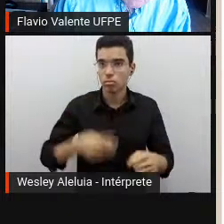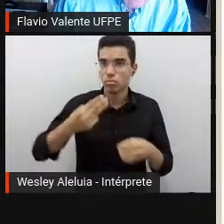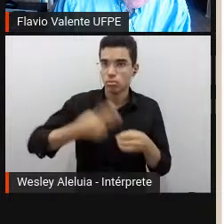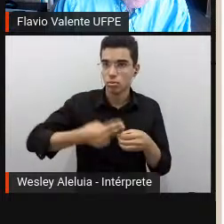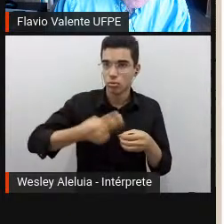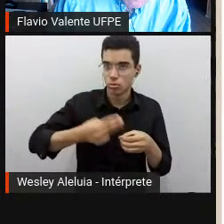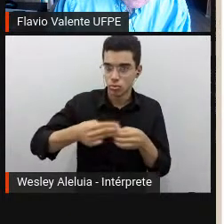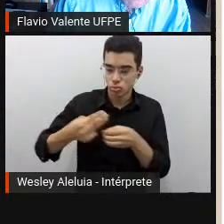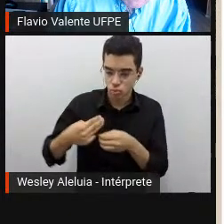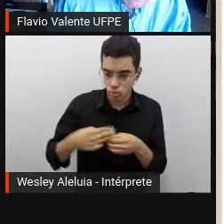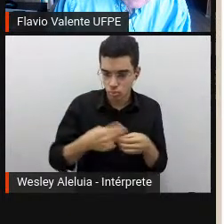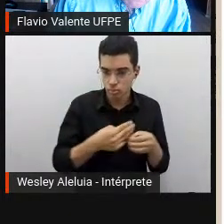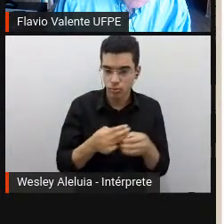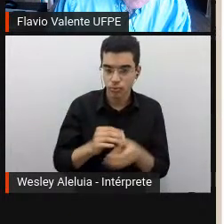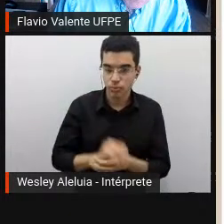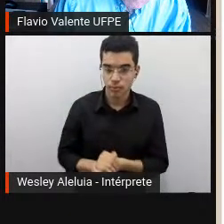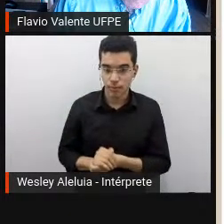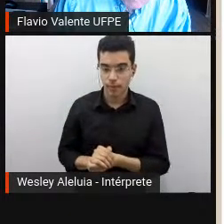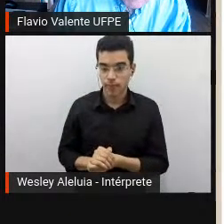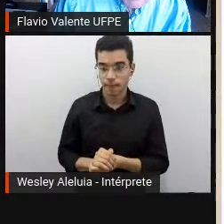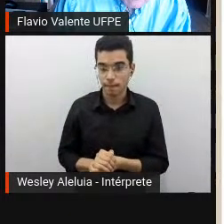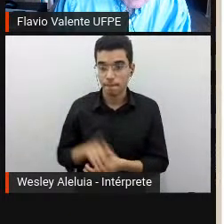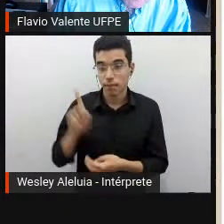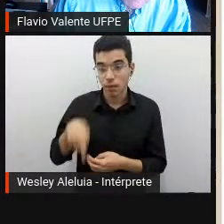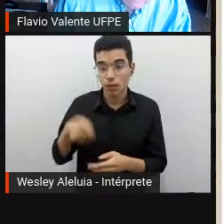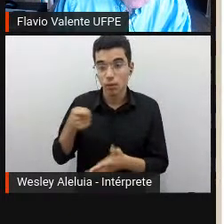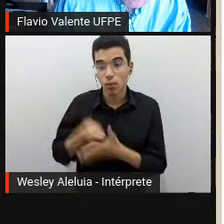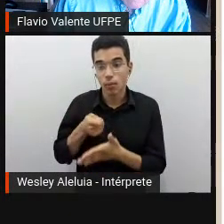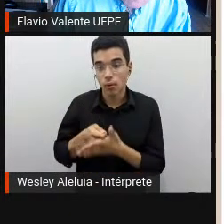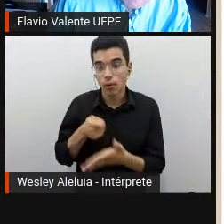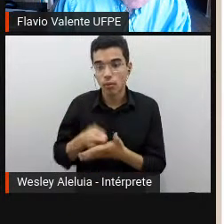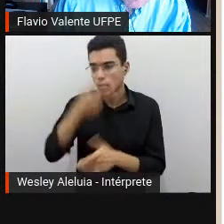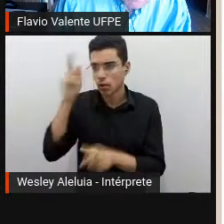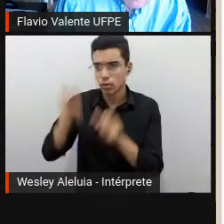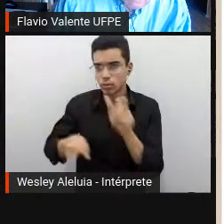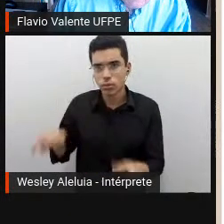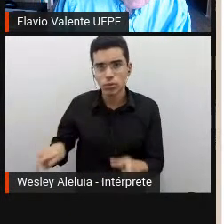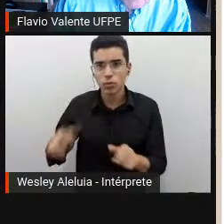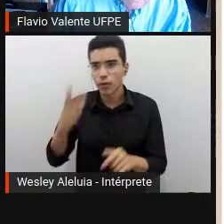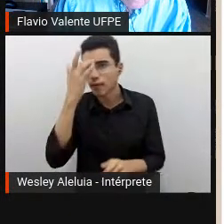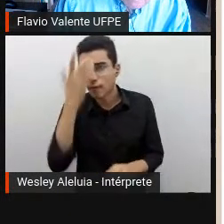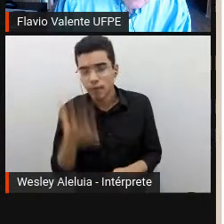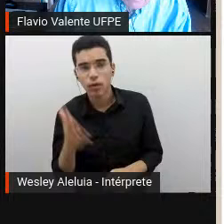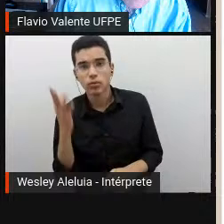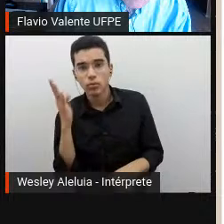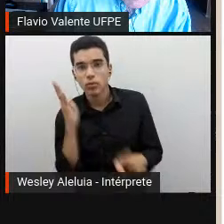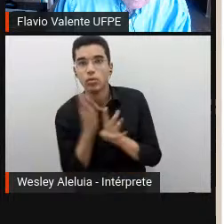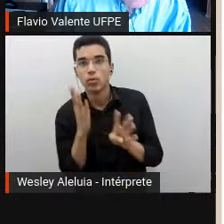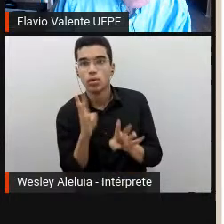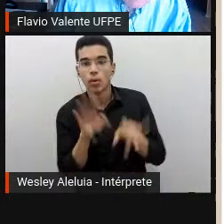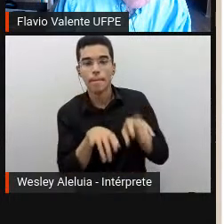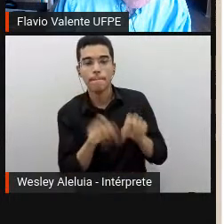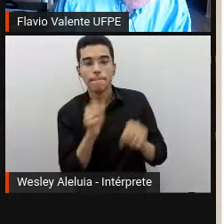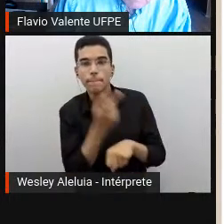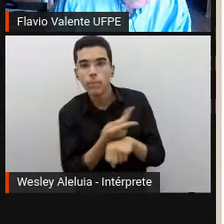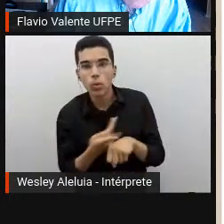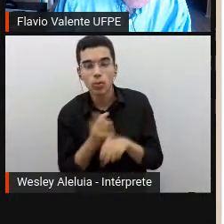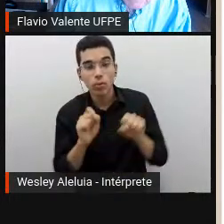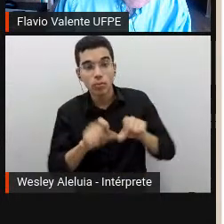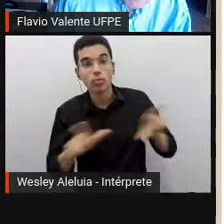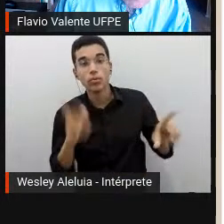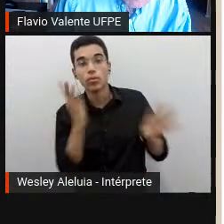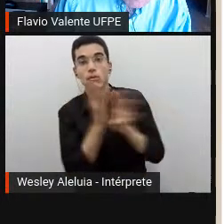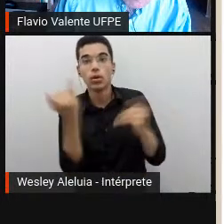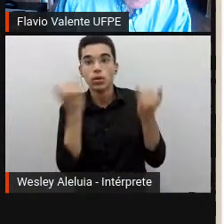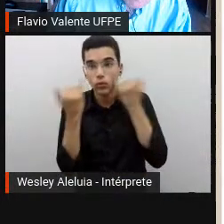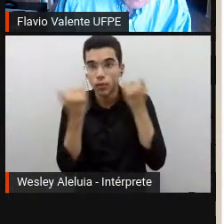Esses instrumentos e rotinas devem ser de acesso público, amplamente divulgados, facilmente utilizáveis, estar localizados o